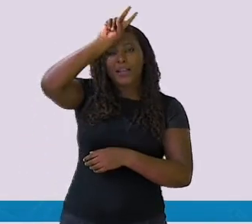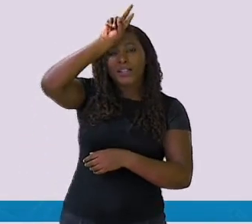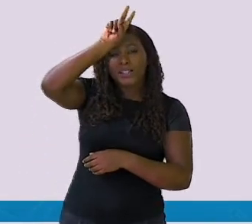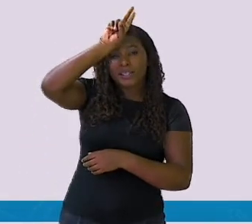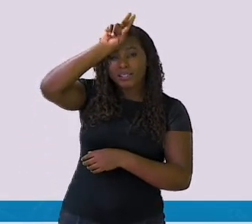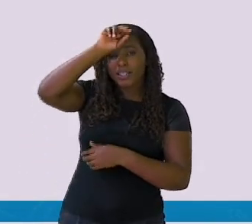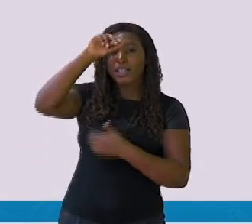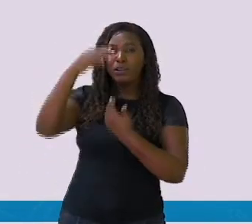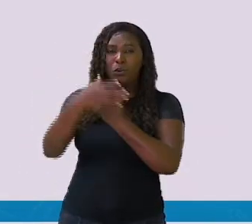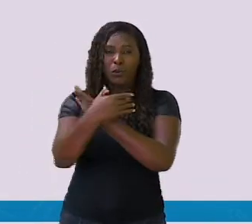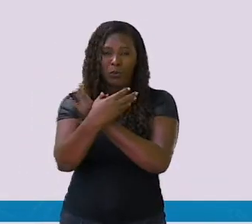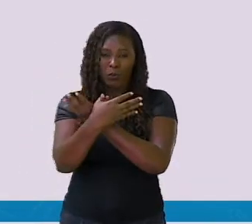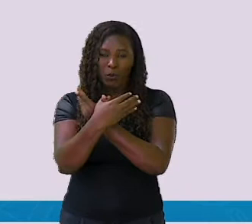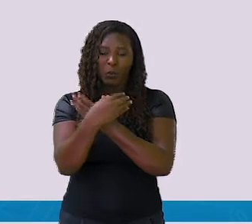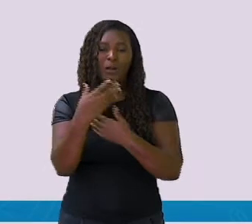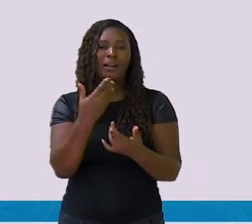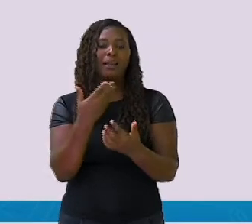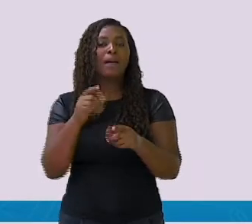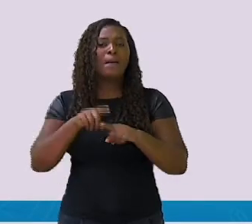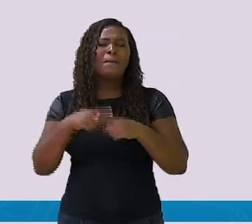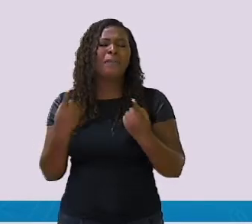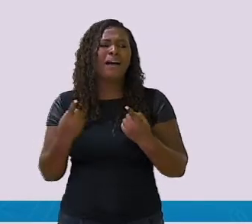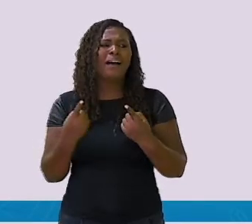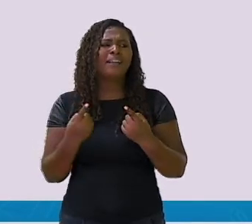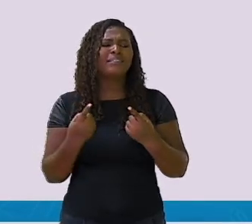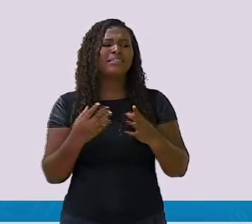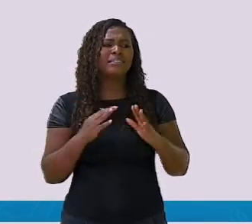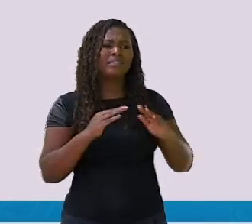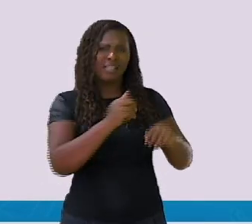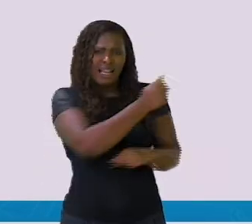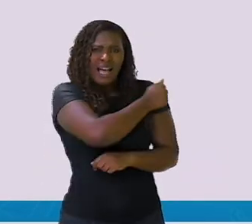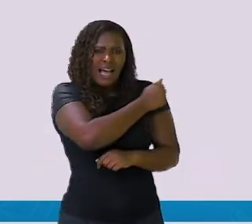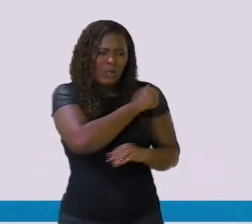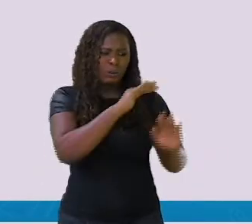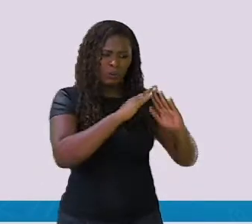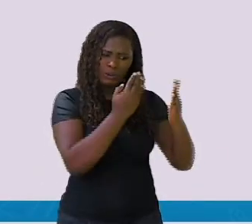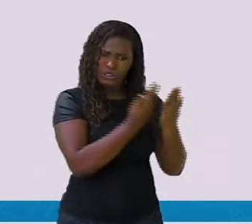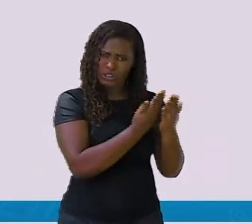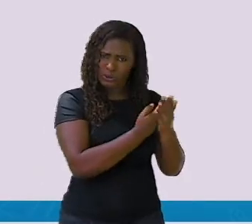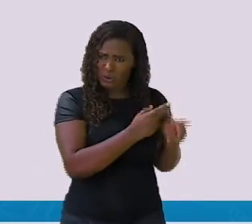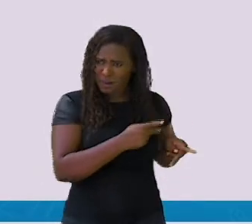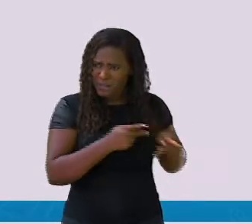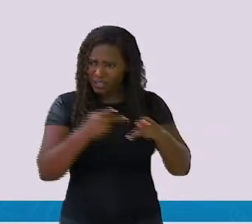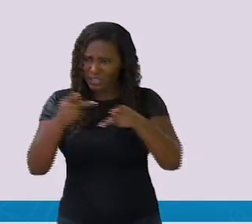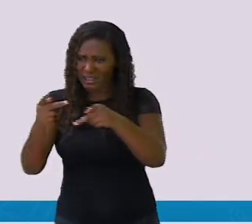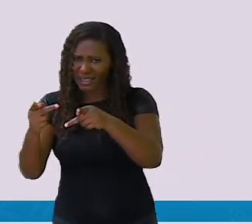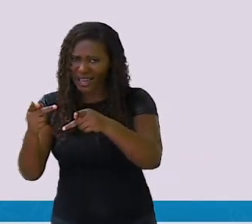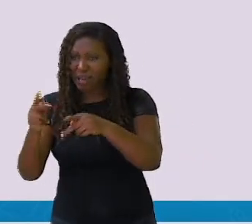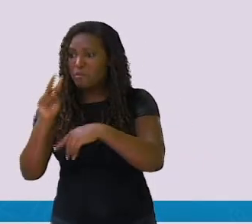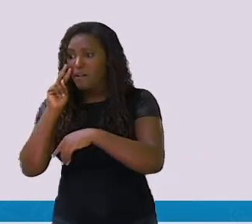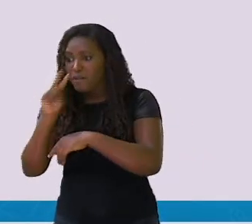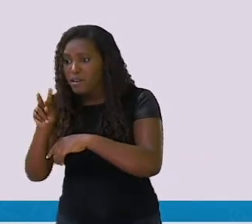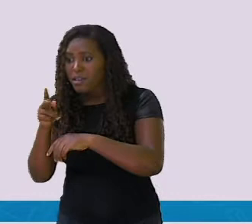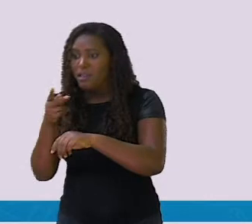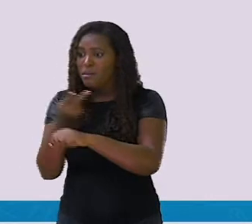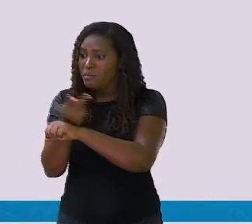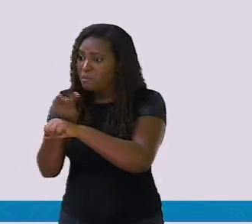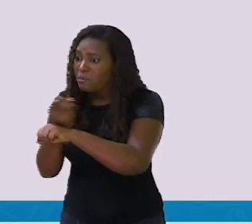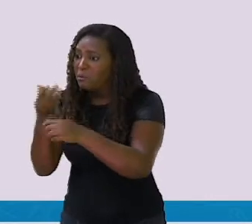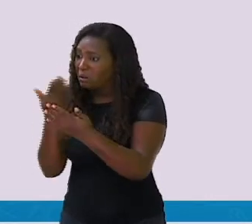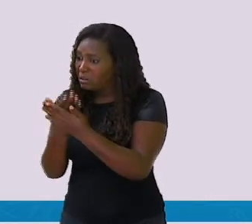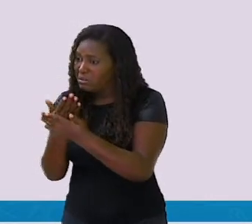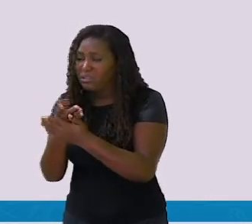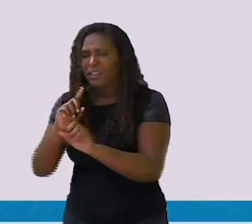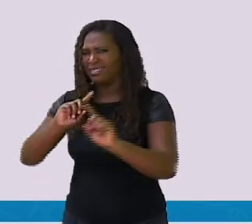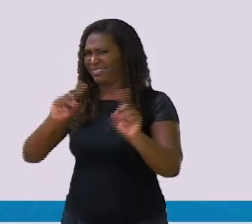de escola ou de pessoas que gostavam de conhecer um pouco mais sobre aquela coleção. Isso não existia. A pessoa colecionava e era